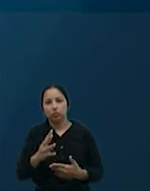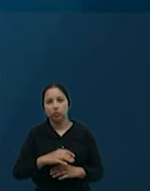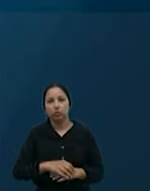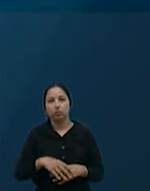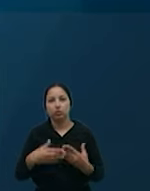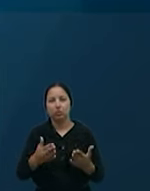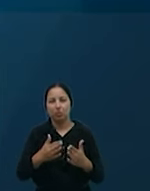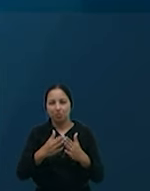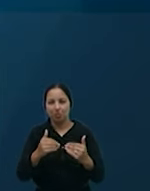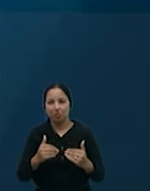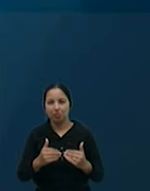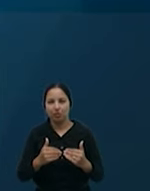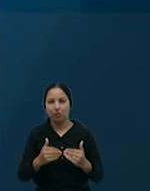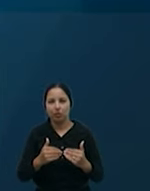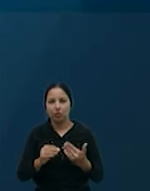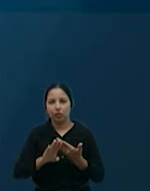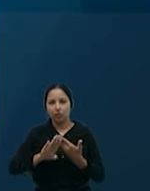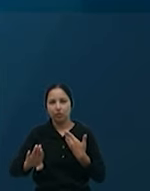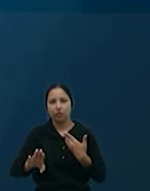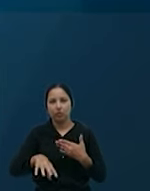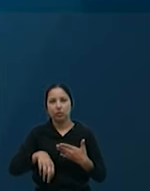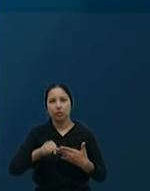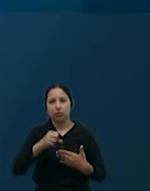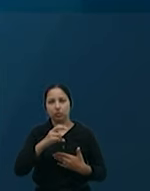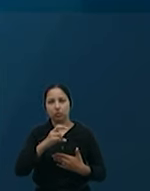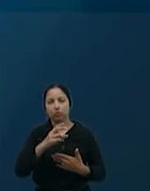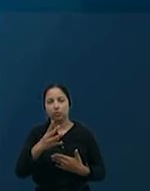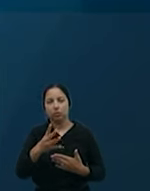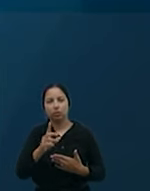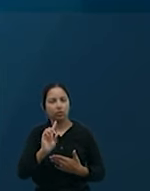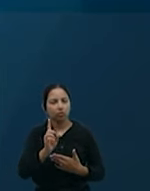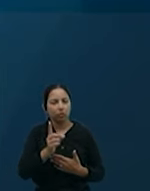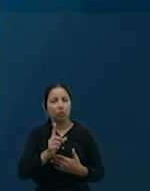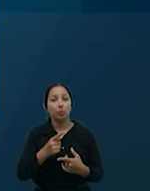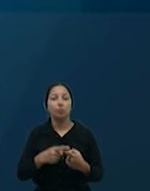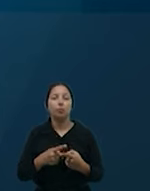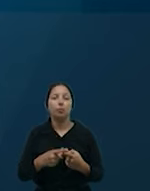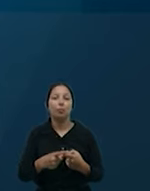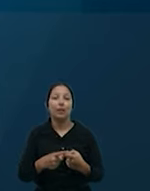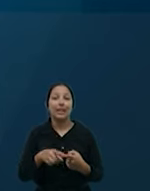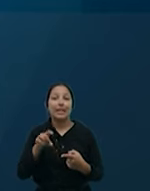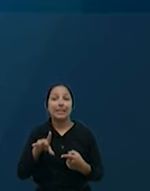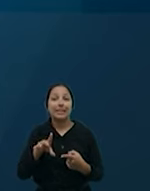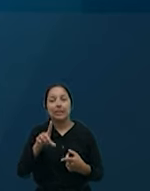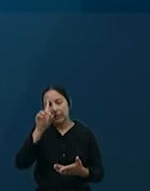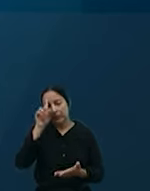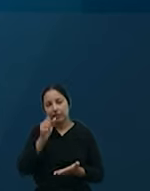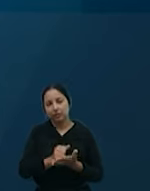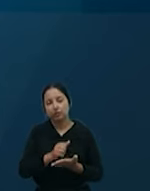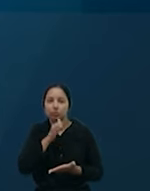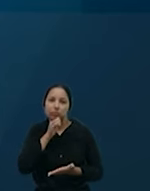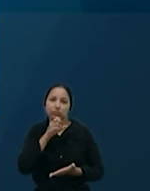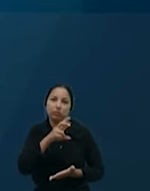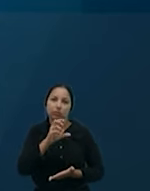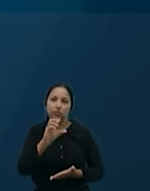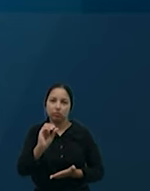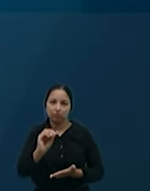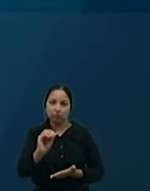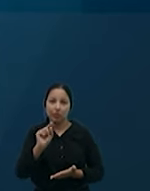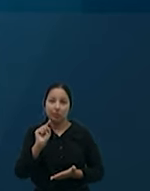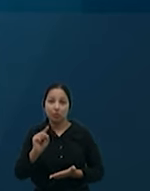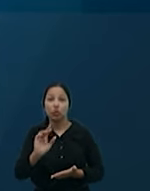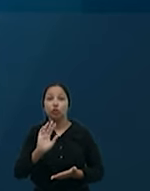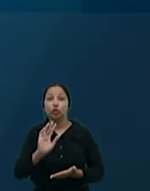súmula 54, não. Por quê? Porque ela, quando ele fixa os 50 mil aqui, já está considerado